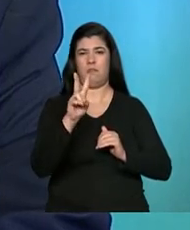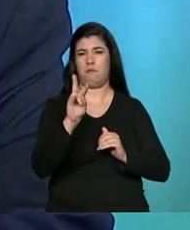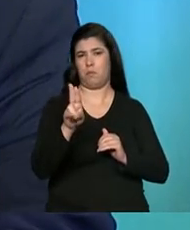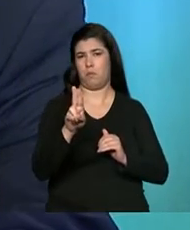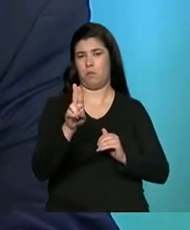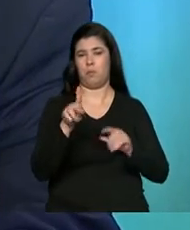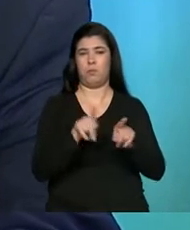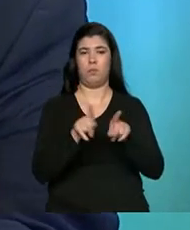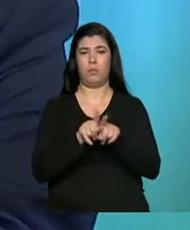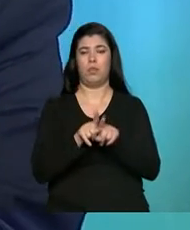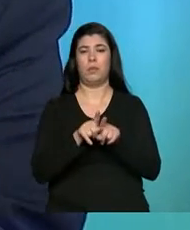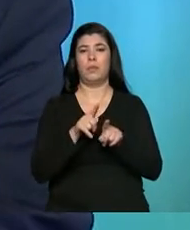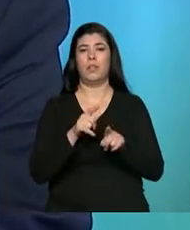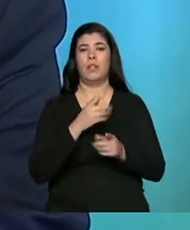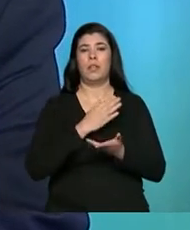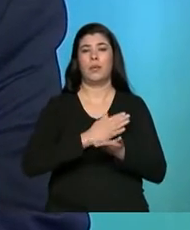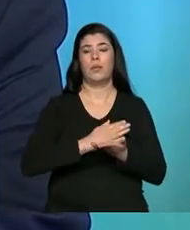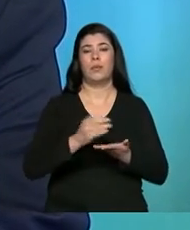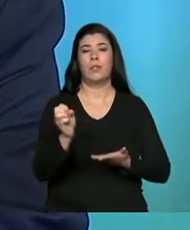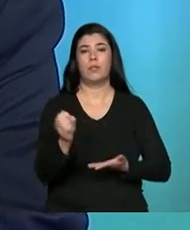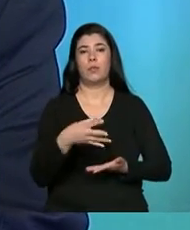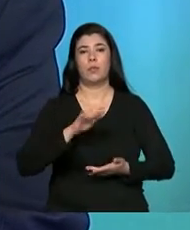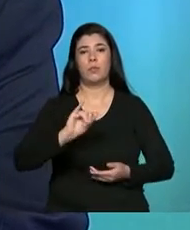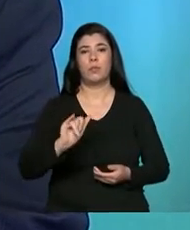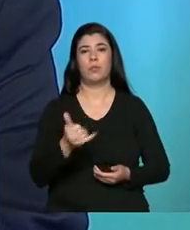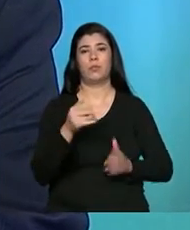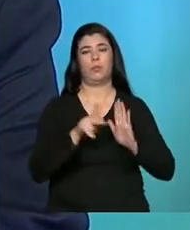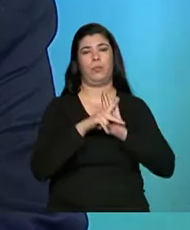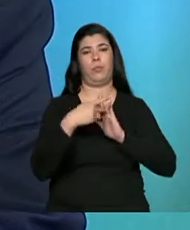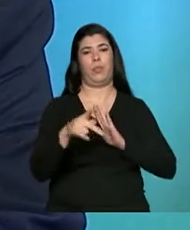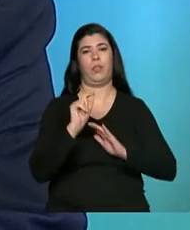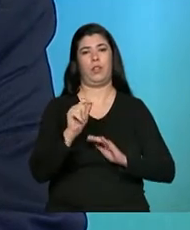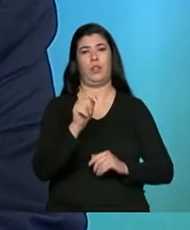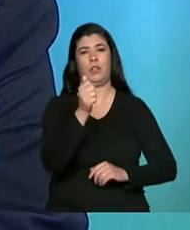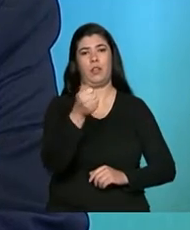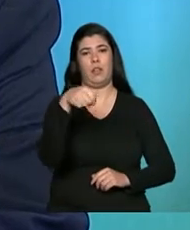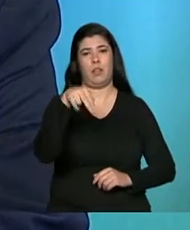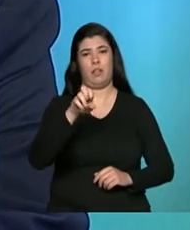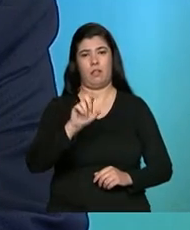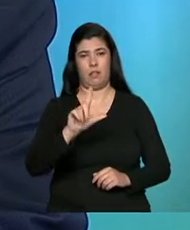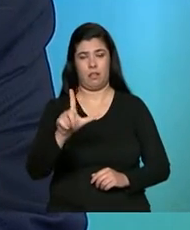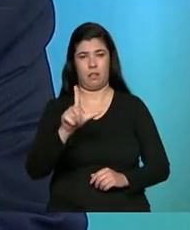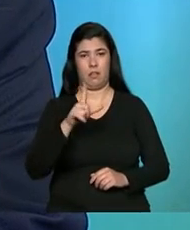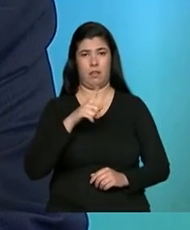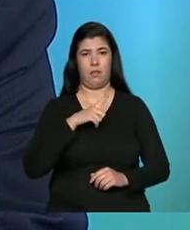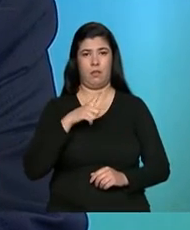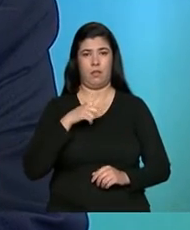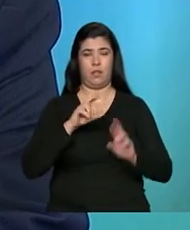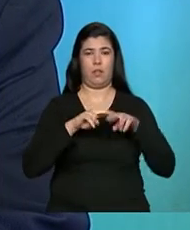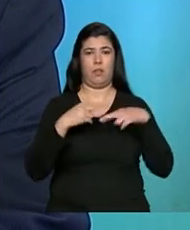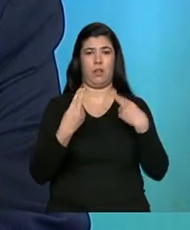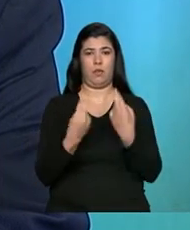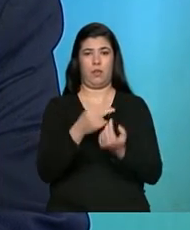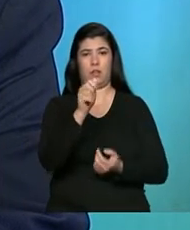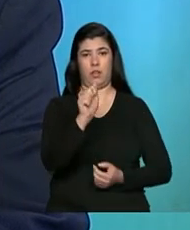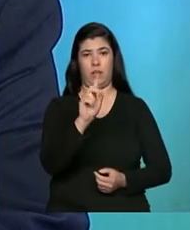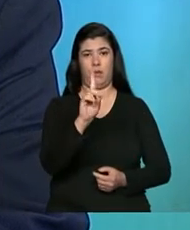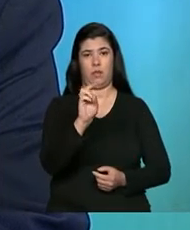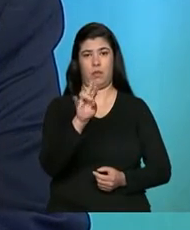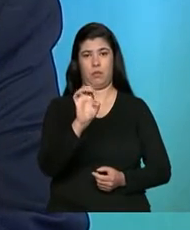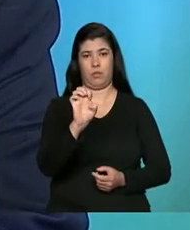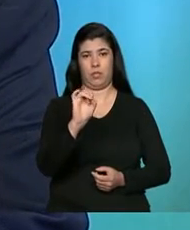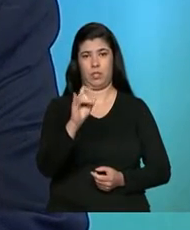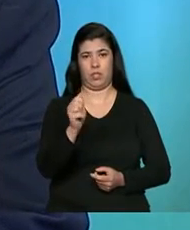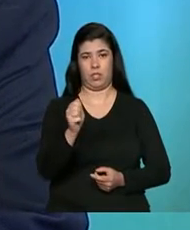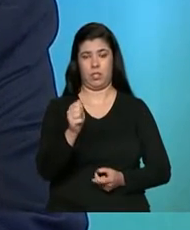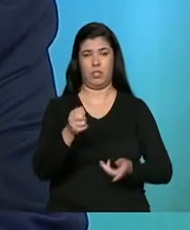abre ao a oportunidade para que a anel possa em audiência pública a partir desta